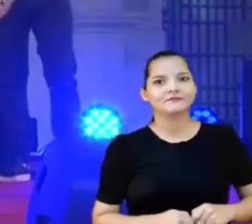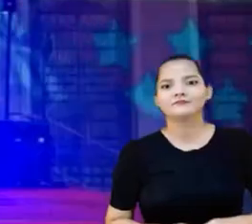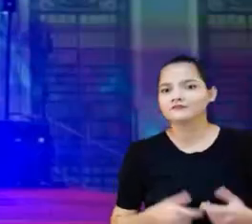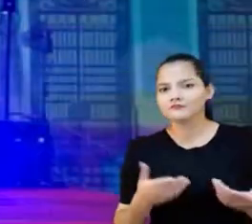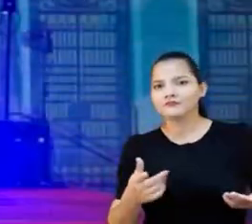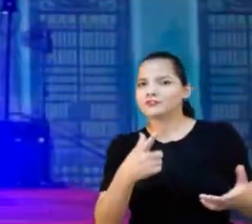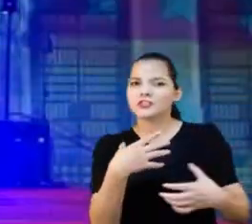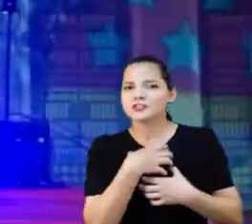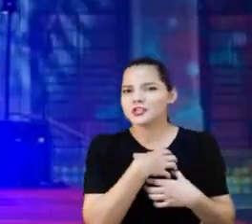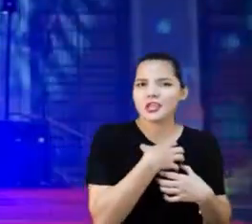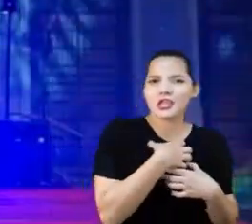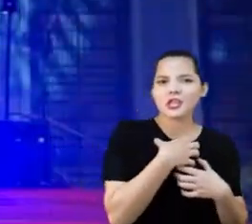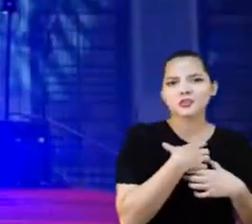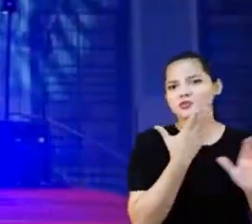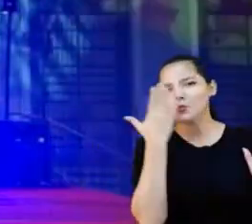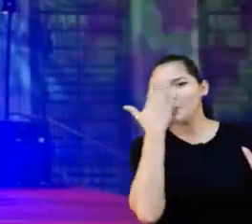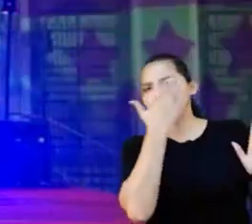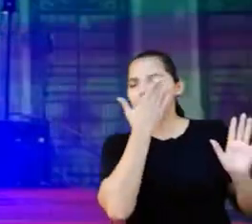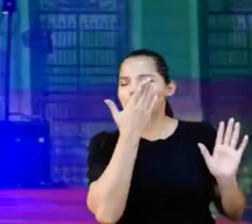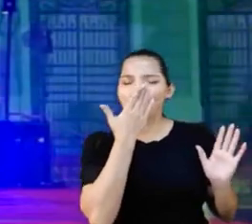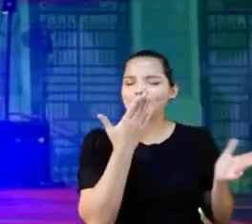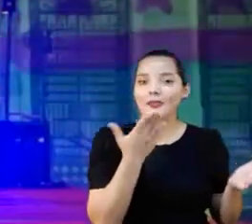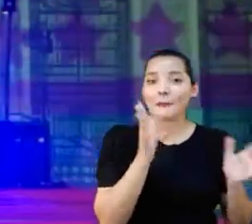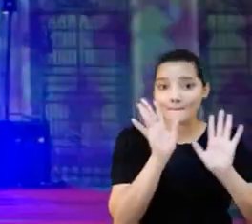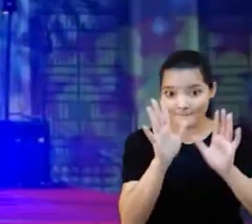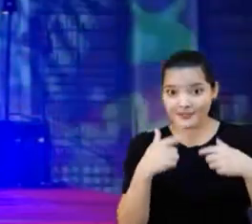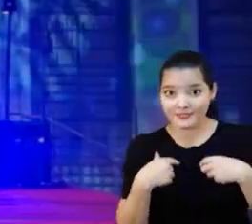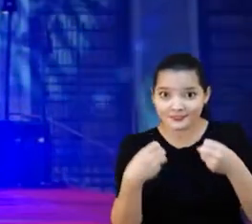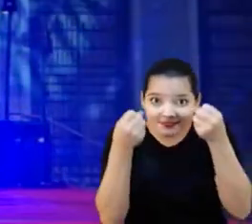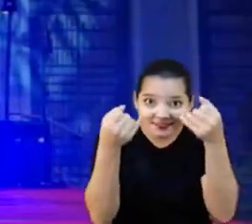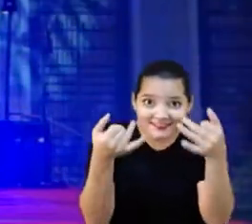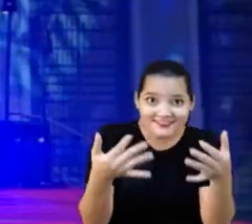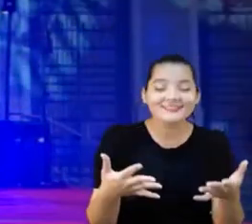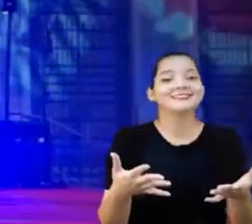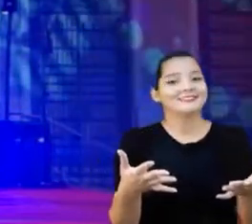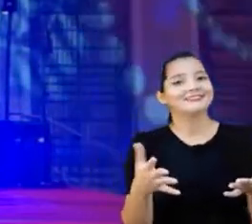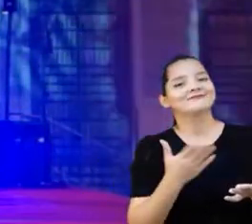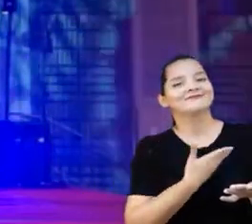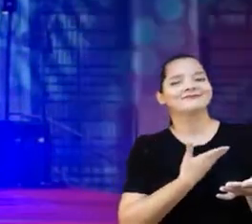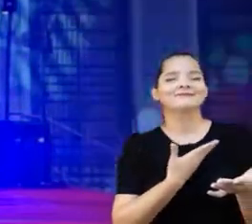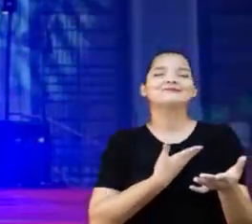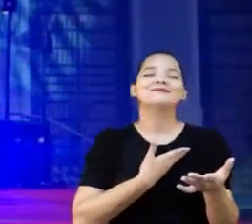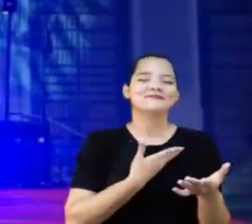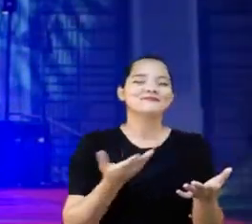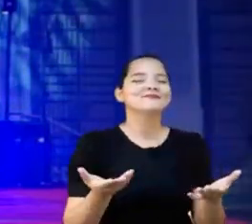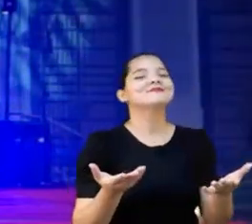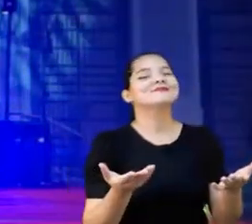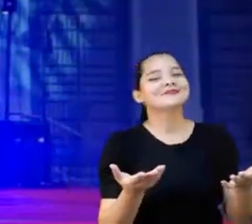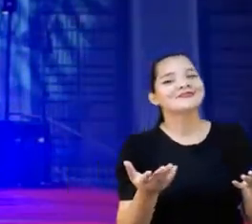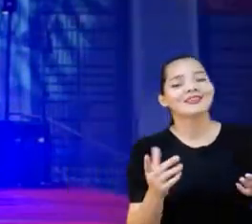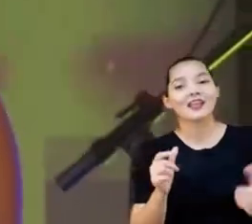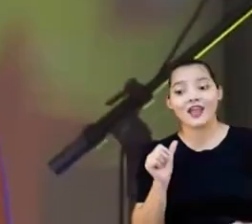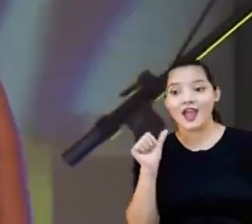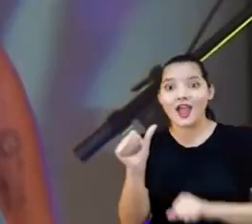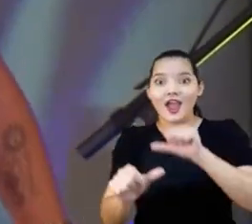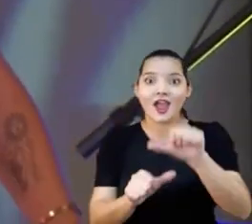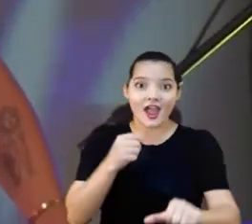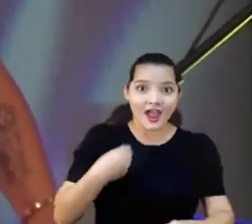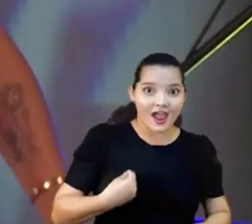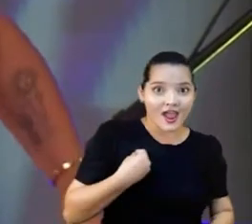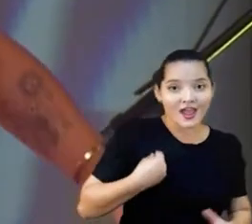Você não sente nem vê, mas eu não posso deixar de dizer, meu amigo, que uma